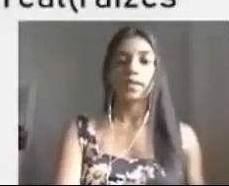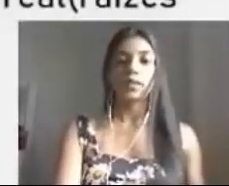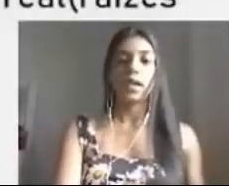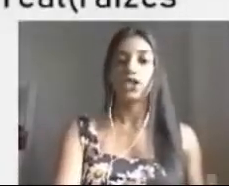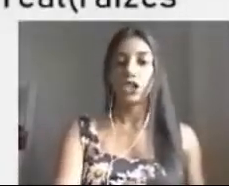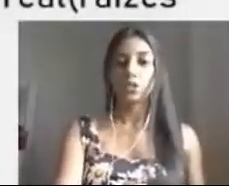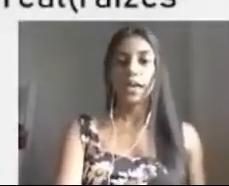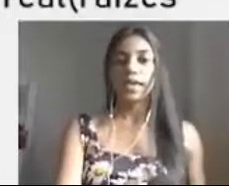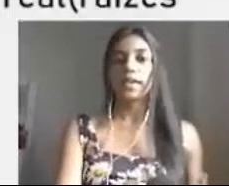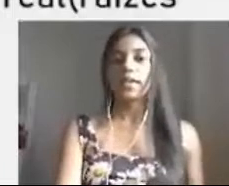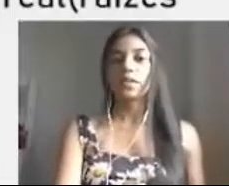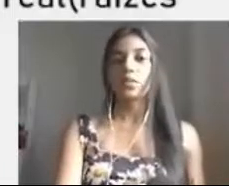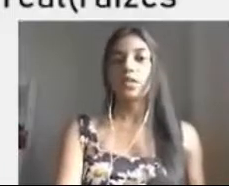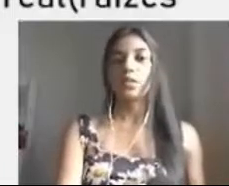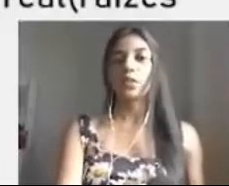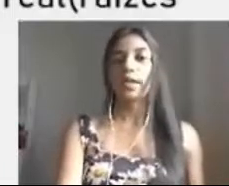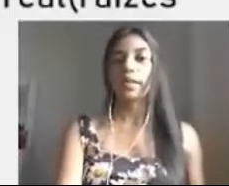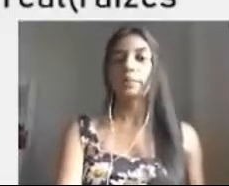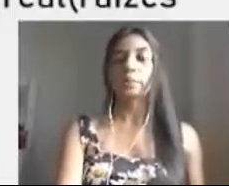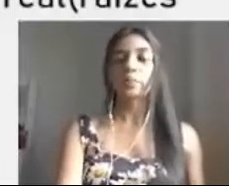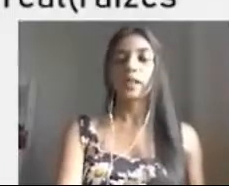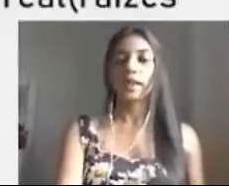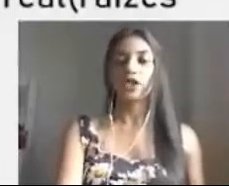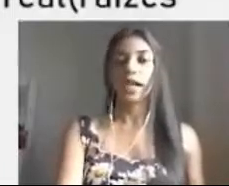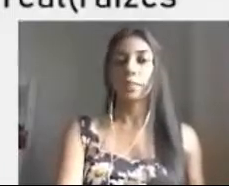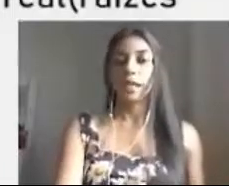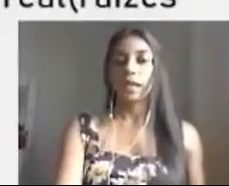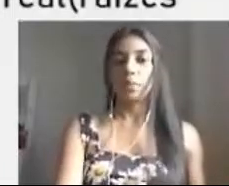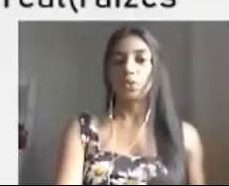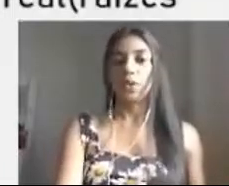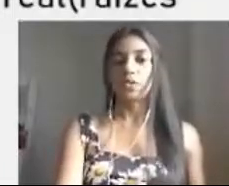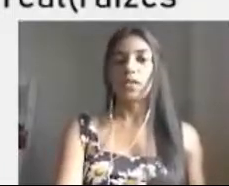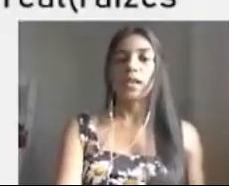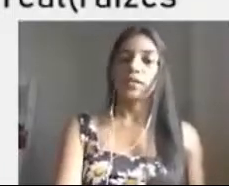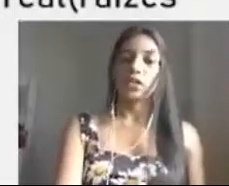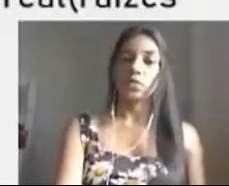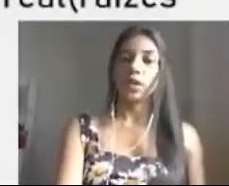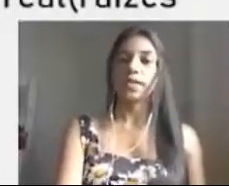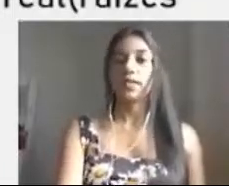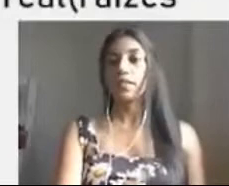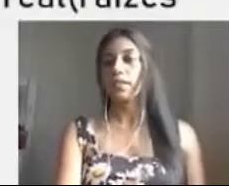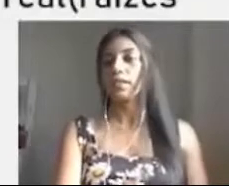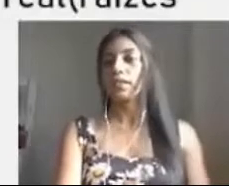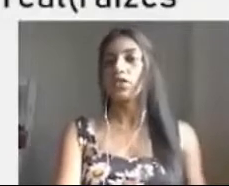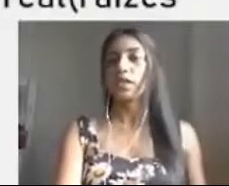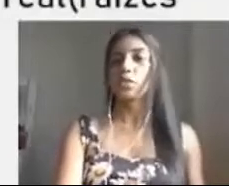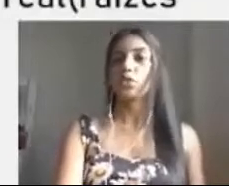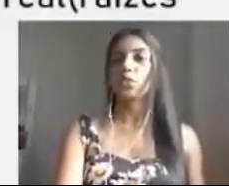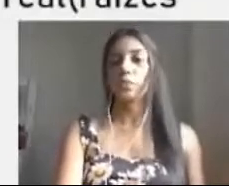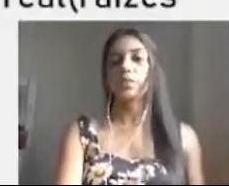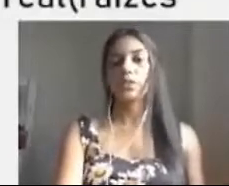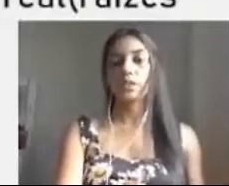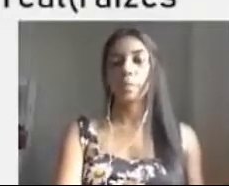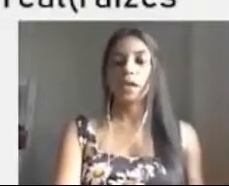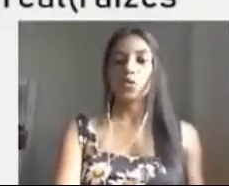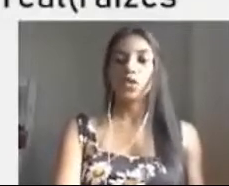S em lugares distintos e analisa a contribuição angular, né, de cada polo, no caso aqui, referente a esse ponto S, e vê se PDS 180 ou múltiplo